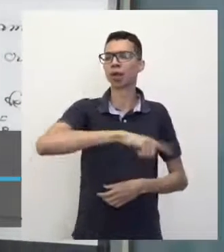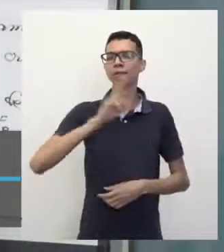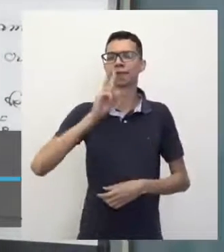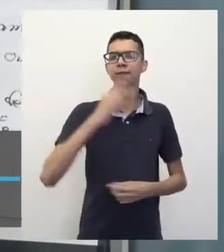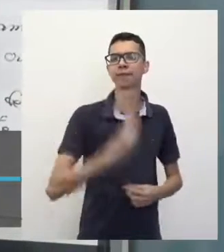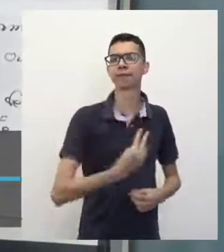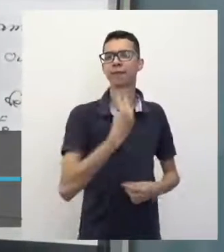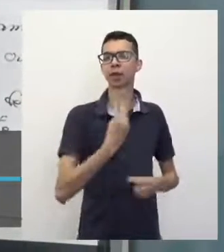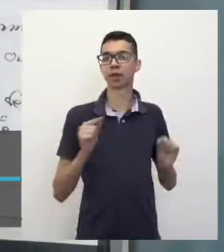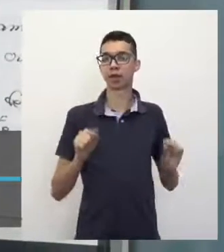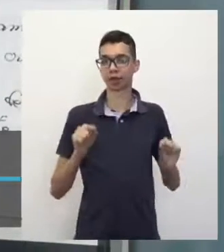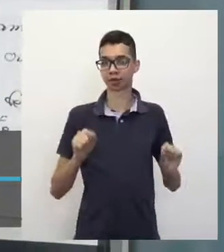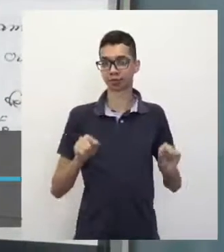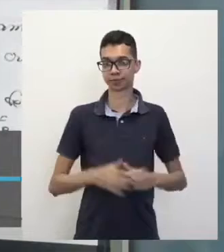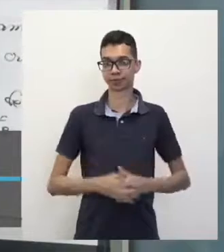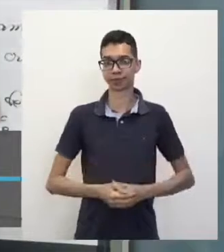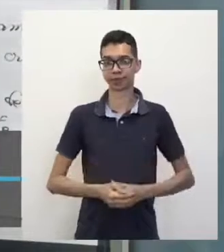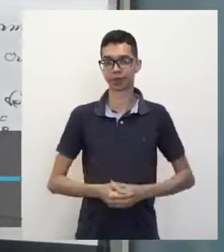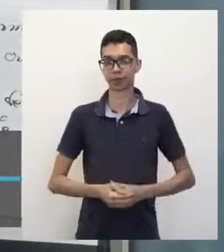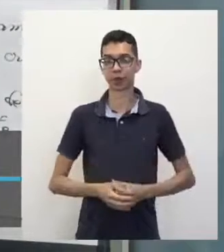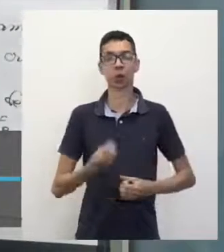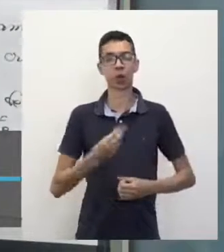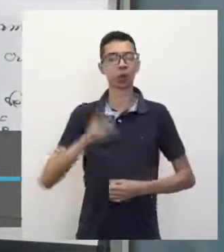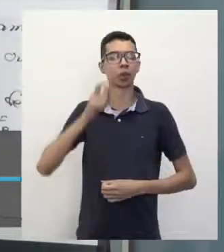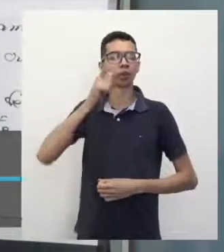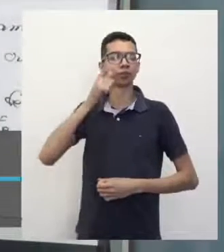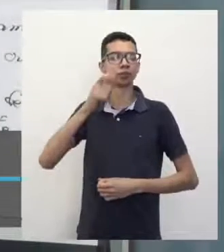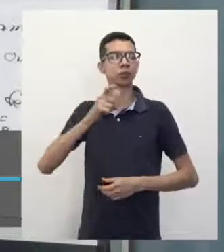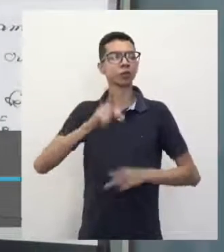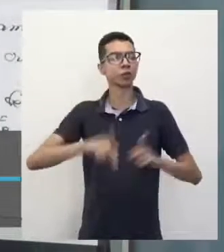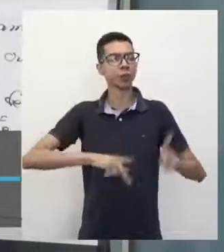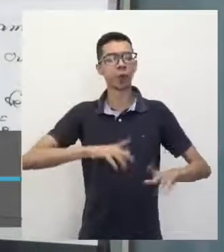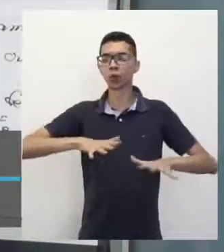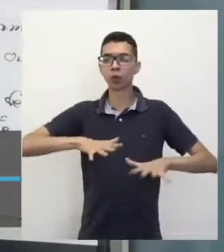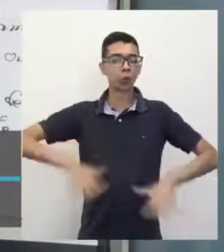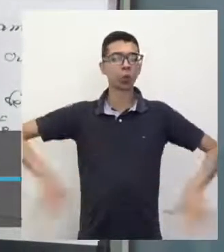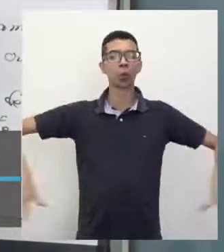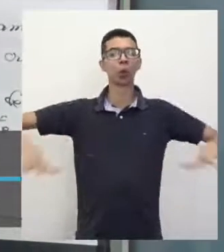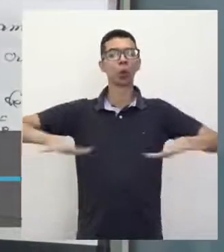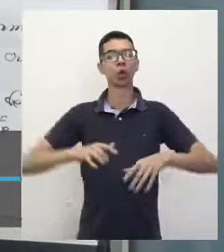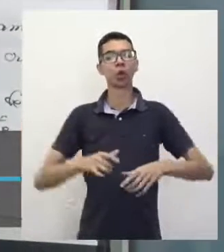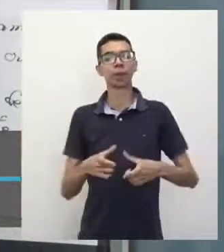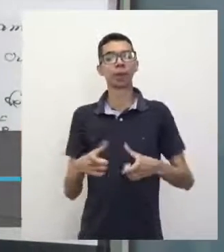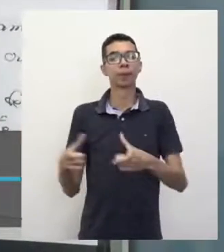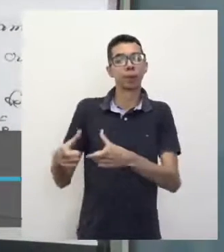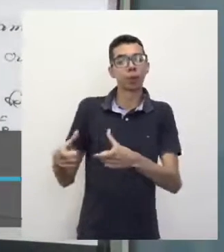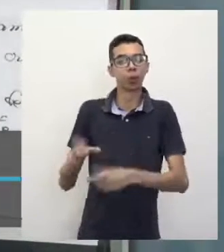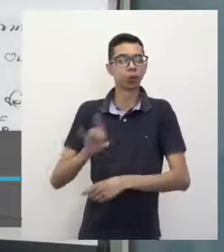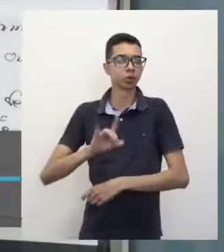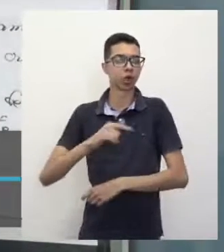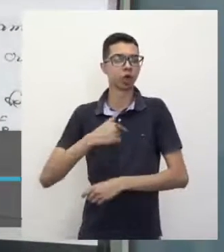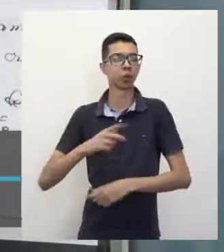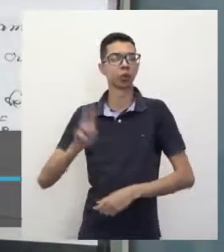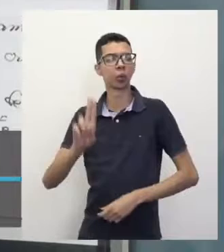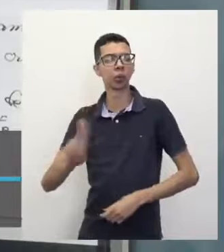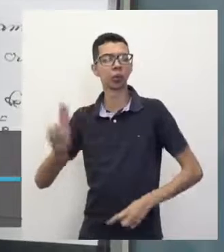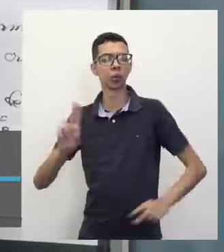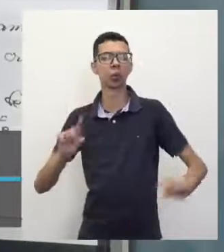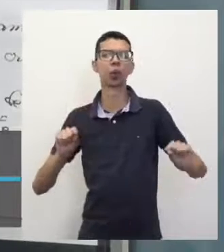obra? Todo mundo? Determinada parcela da população? Ou eu vou utilizar que elementos, de